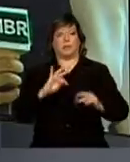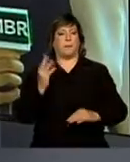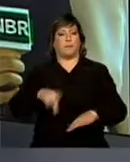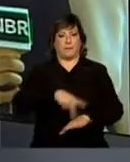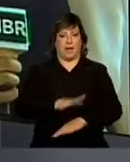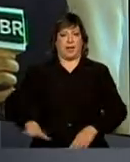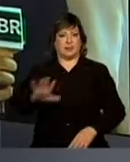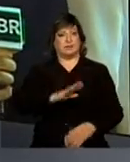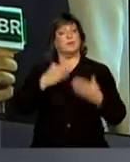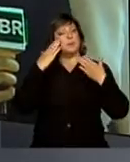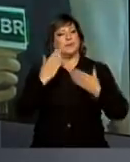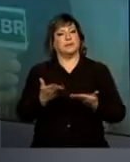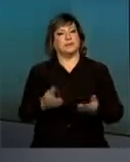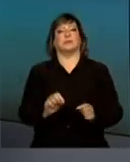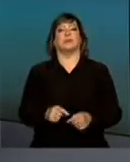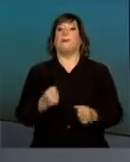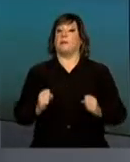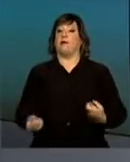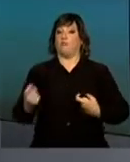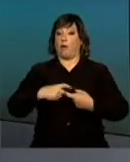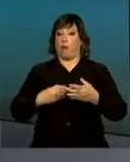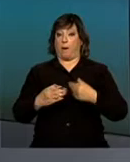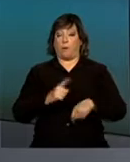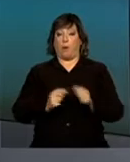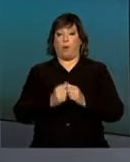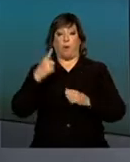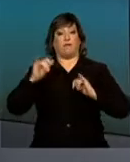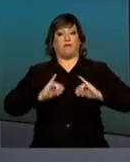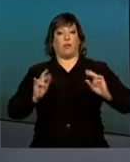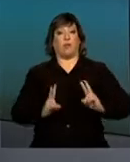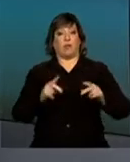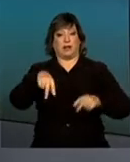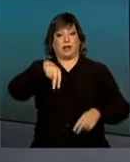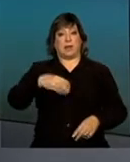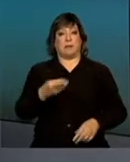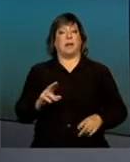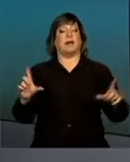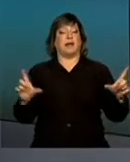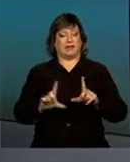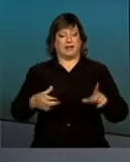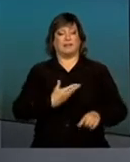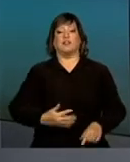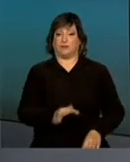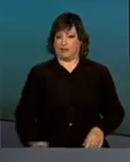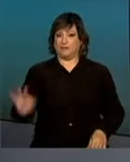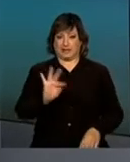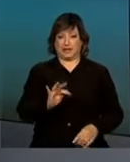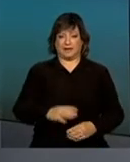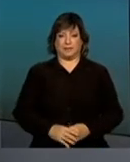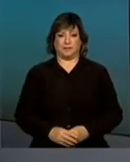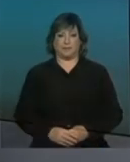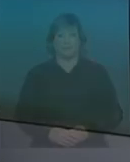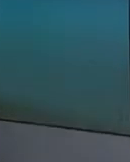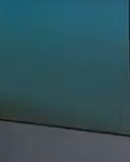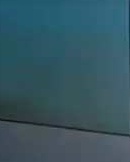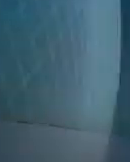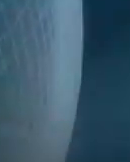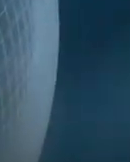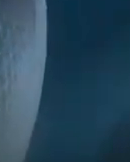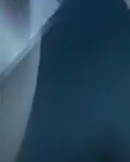Obrigada, Priscila. E nós podemos voltar a qualquer momento com outras informações. Continue aqui na NBR, a TV do Governo Federal.